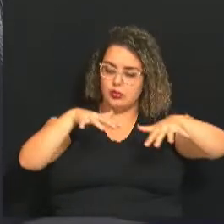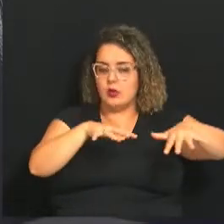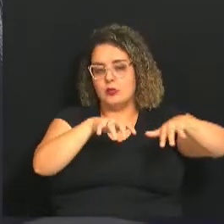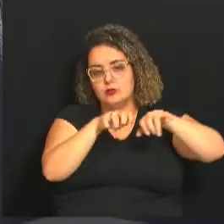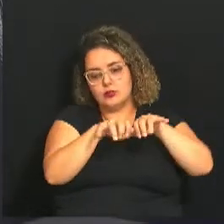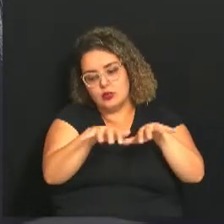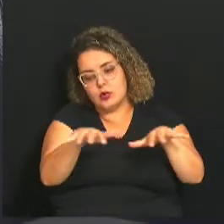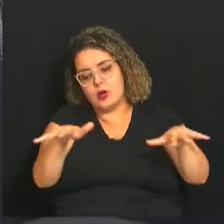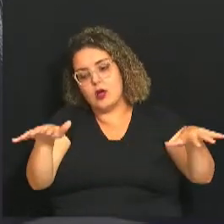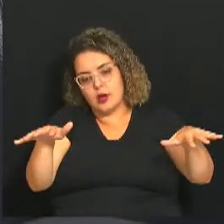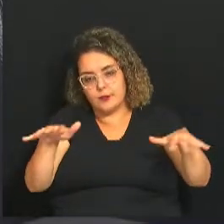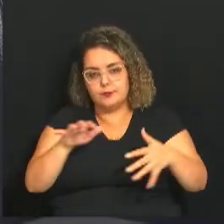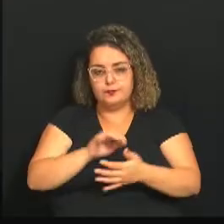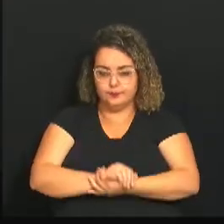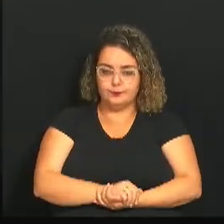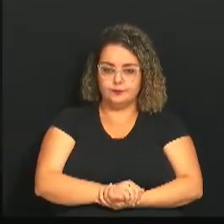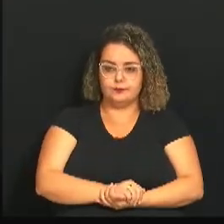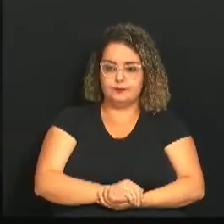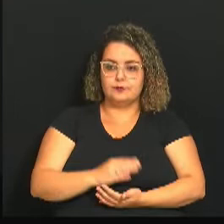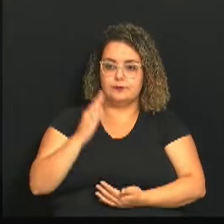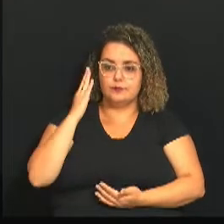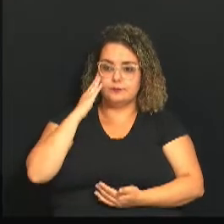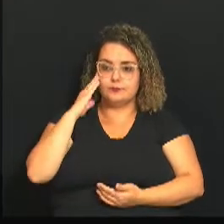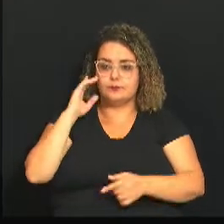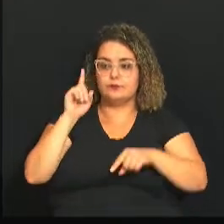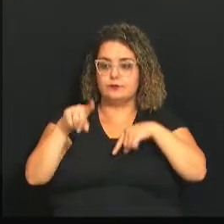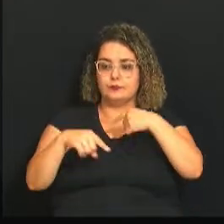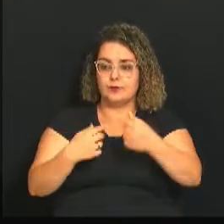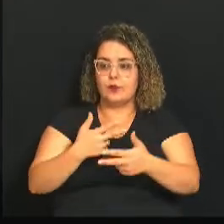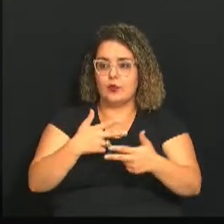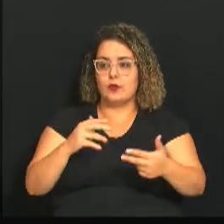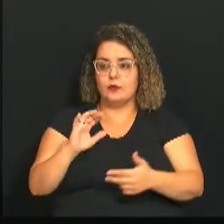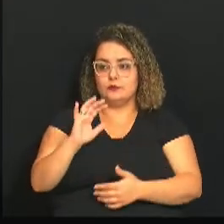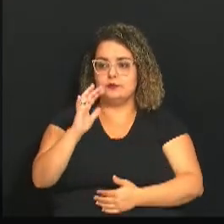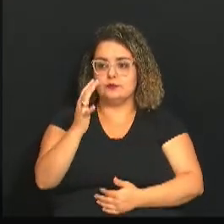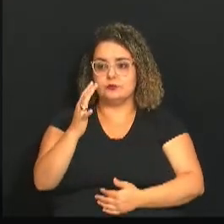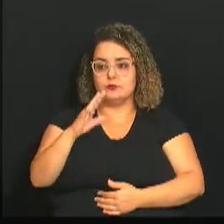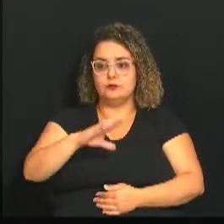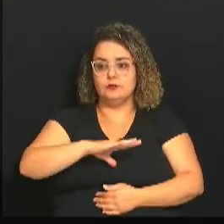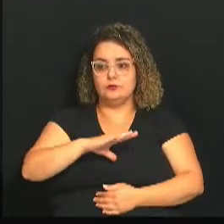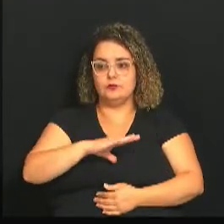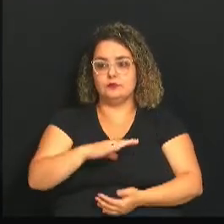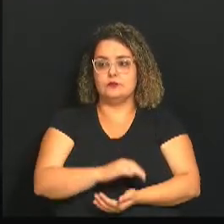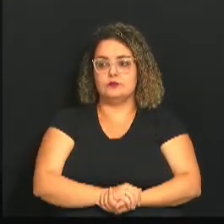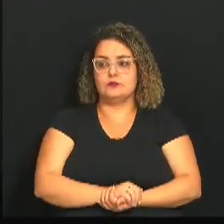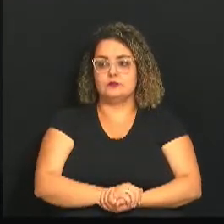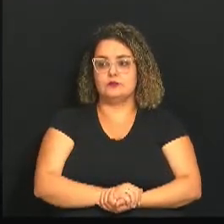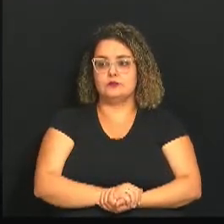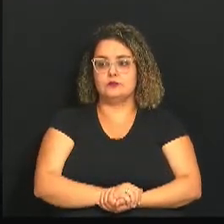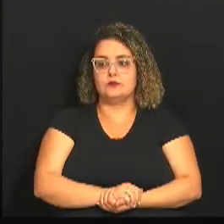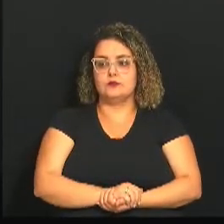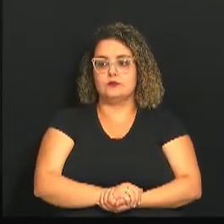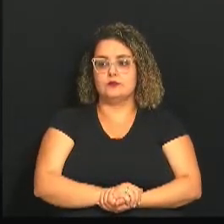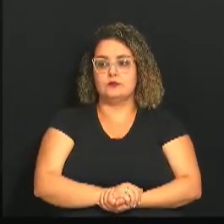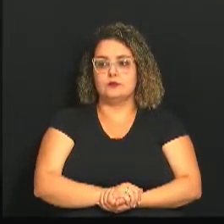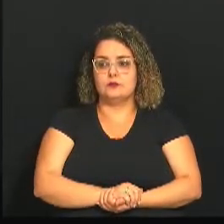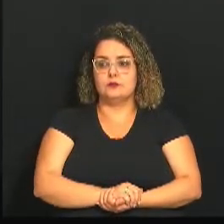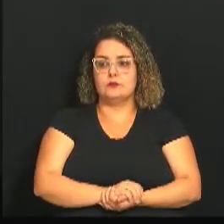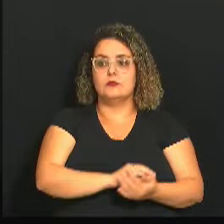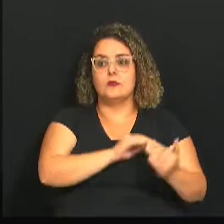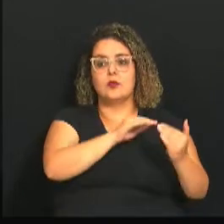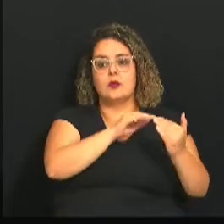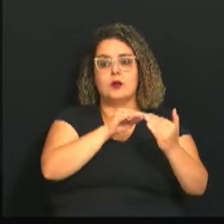outras situações vão surgindo na cidade mediante essa combinação